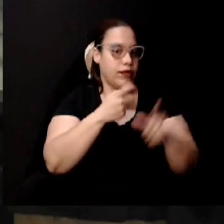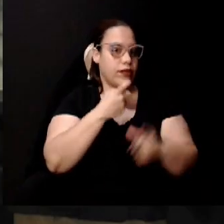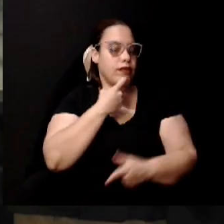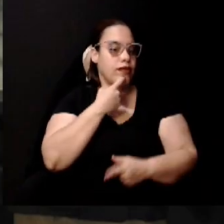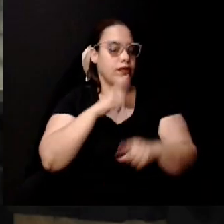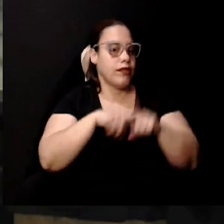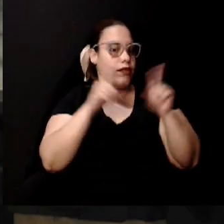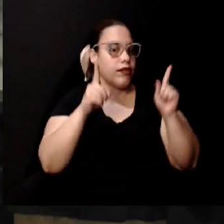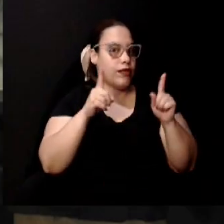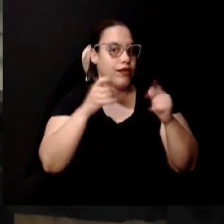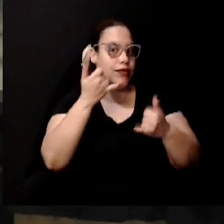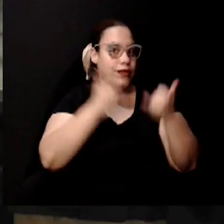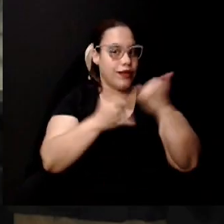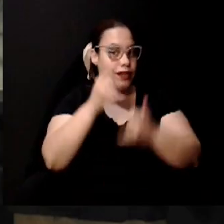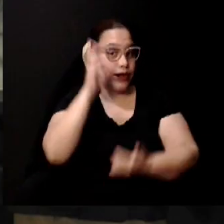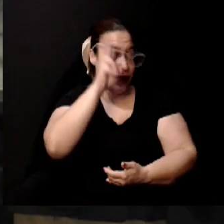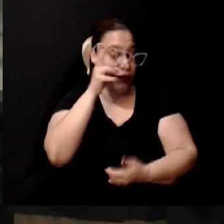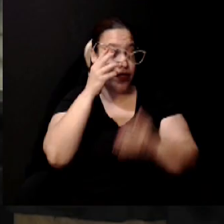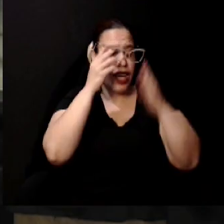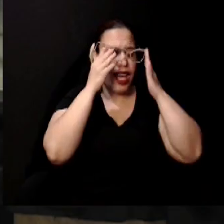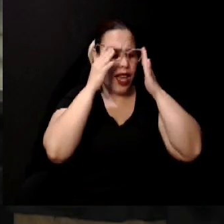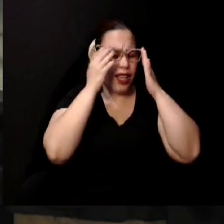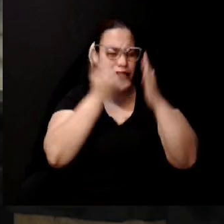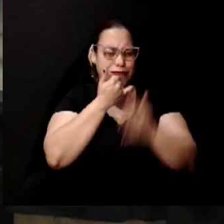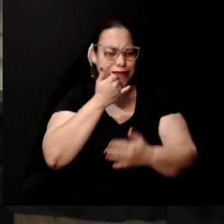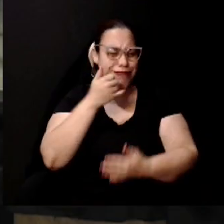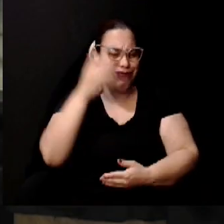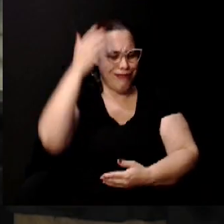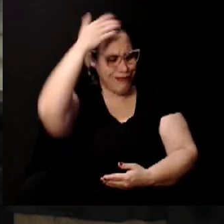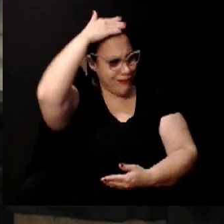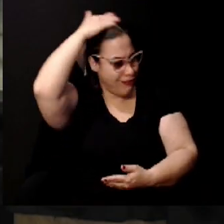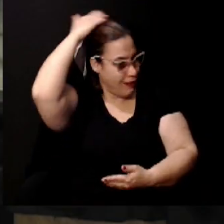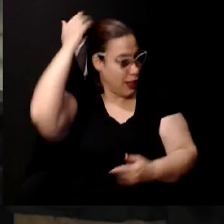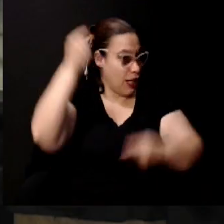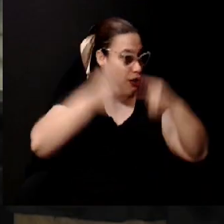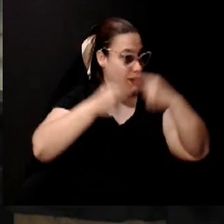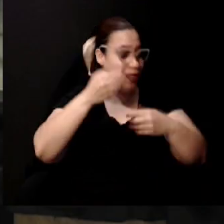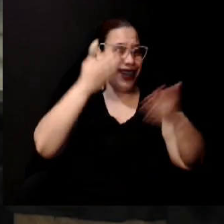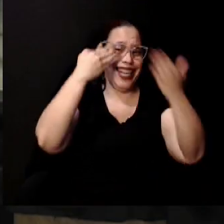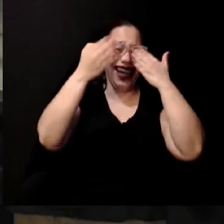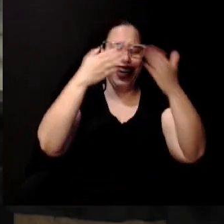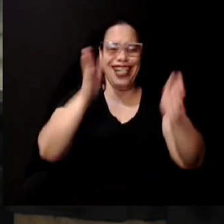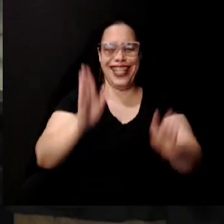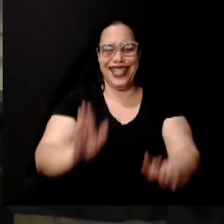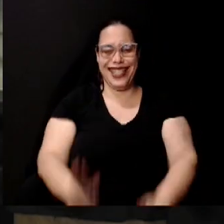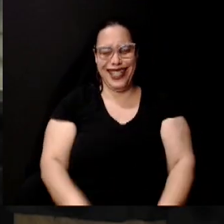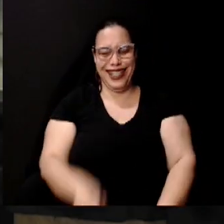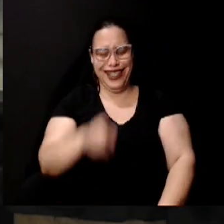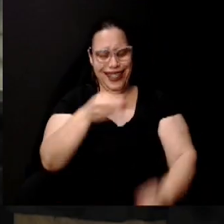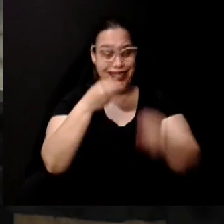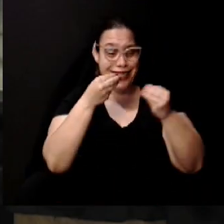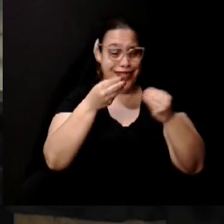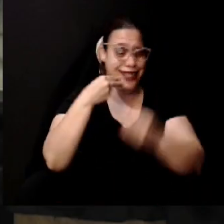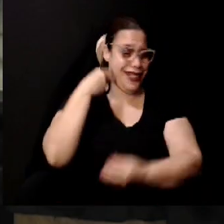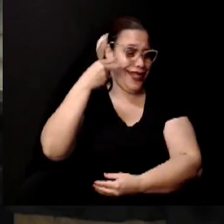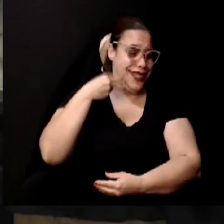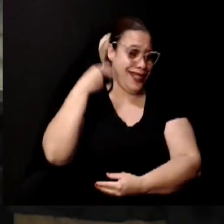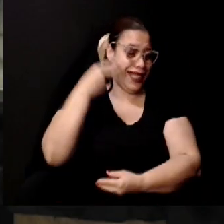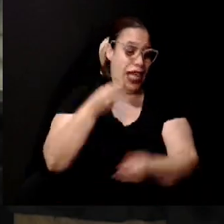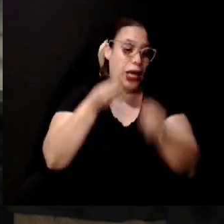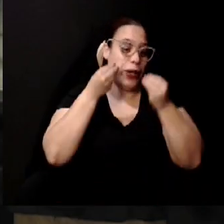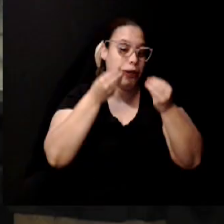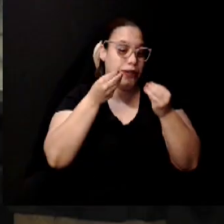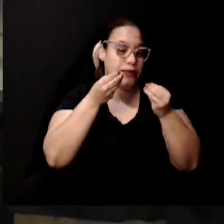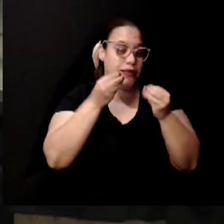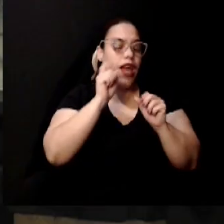com a história do meu cabelo, que é uma história para mim que eu vou discutir lá na terapia, mas para você, como parlamentar, como vereadora, é algo que te importa,